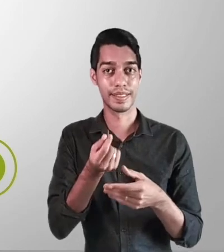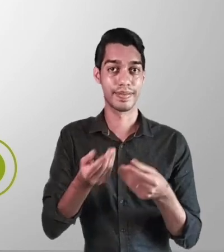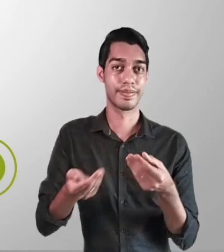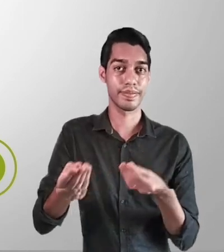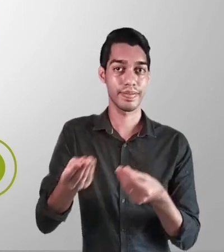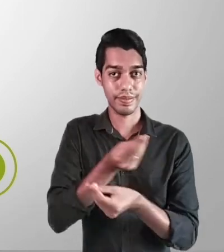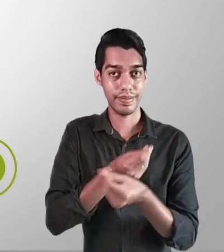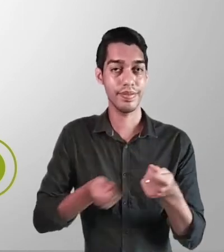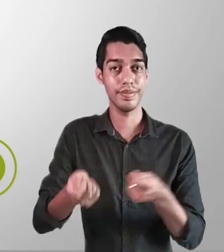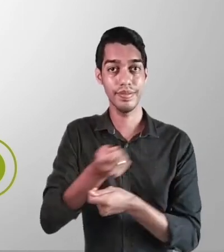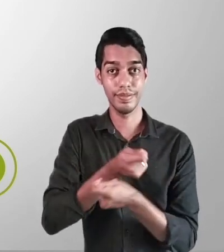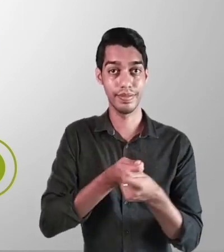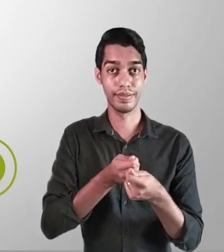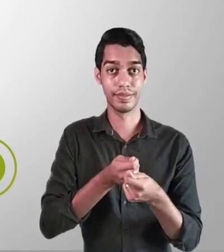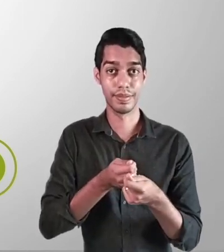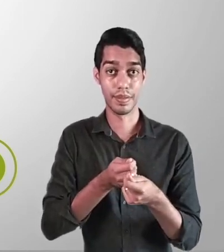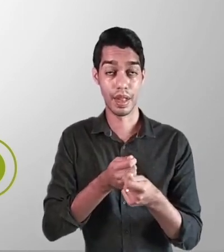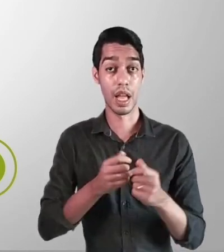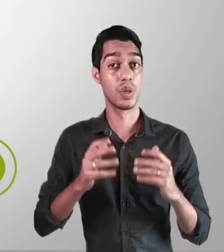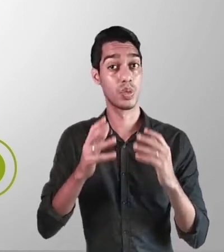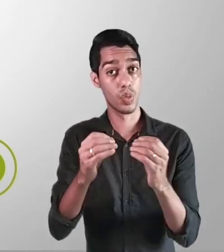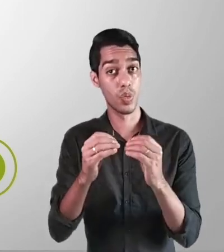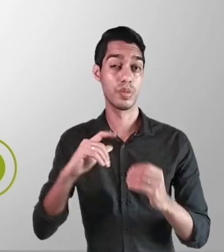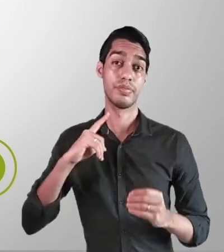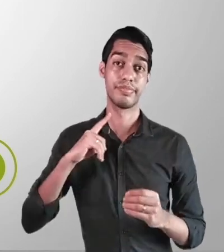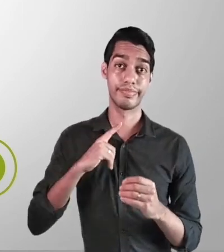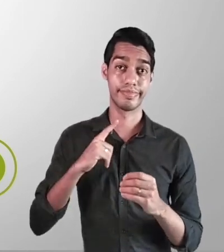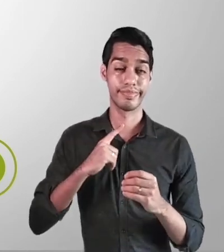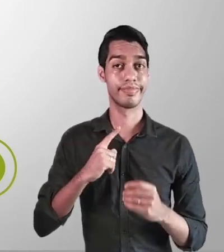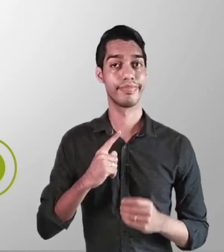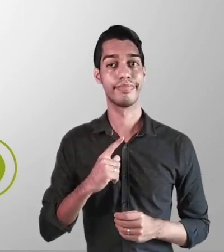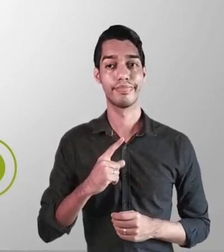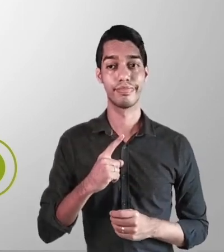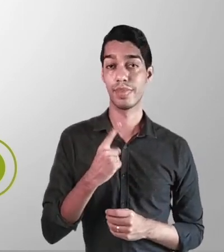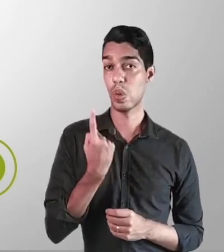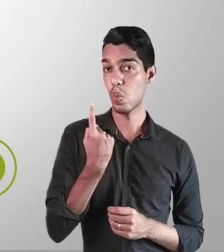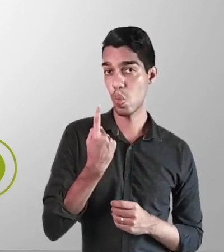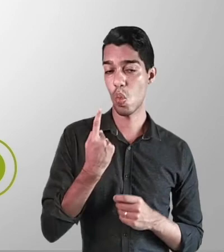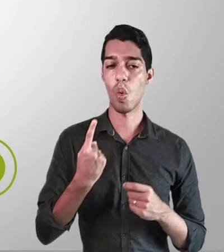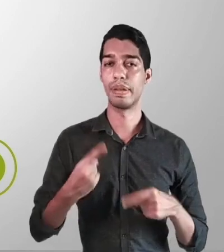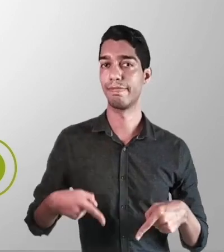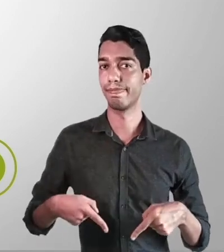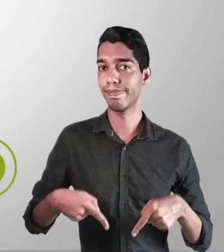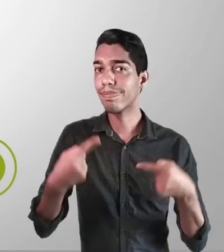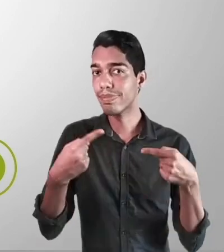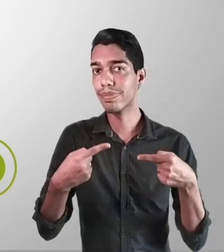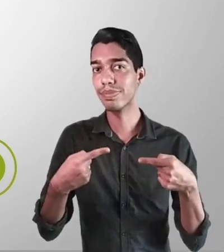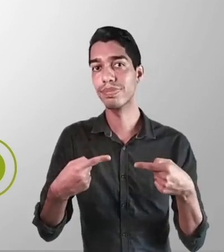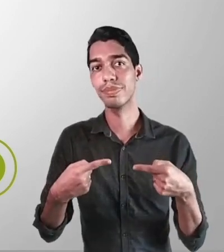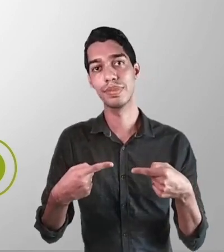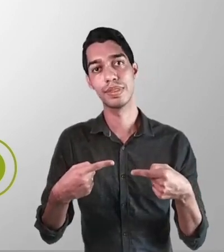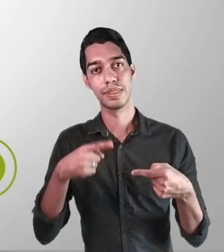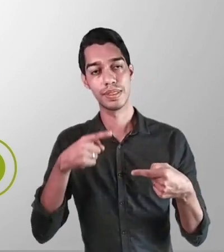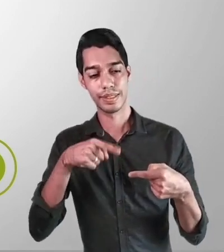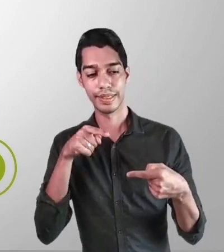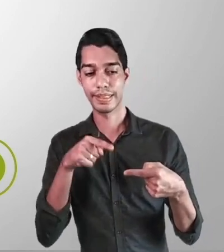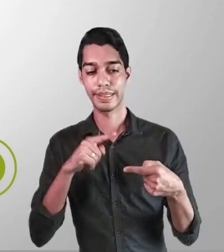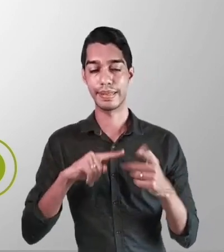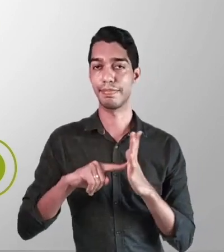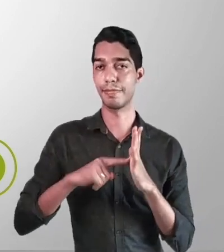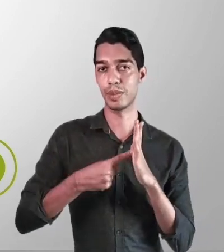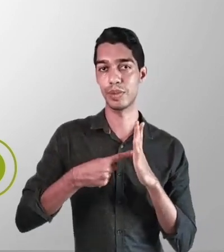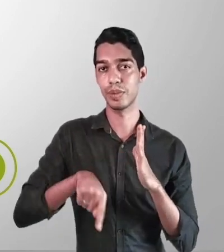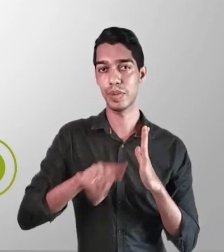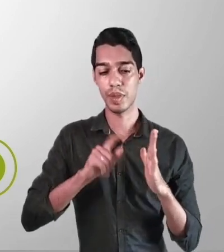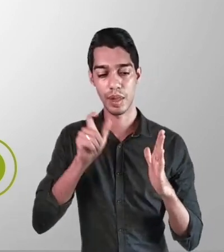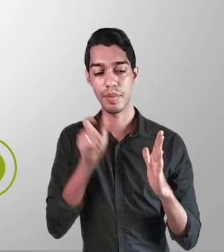isso aí, na verdade, acaba esbarrando num desafio, ou acaba tendo como um grande ponto a ser observado, é